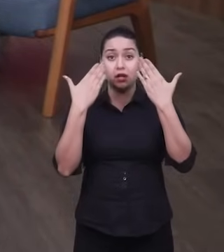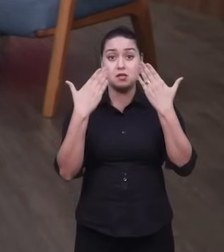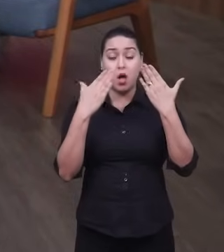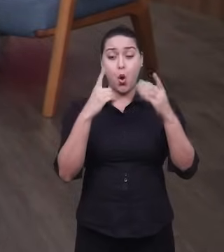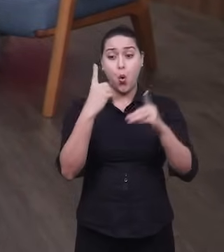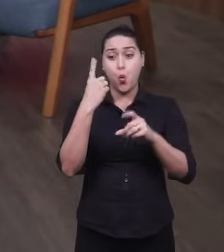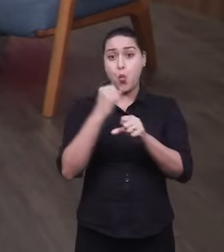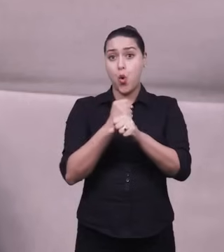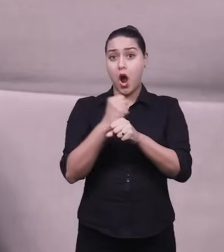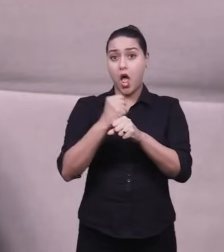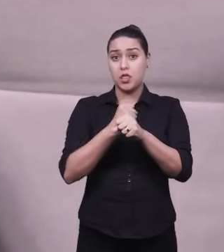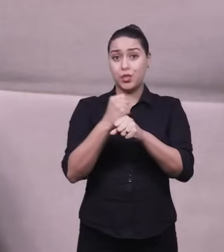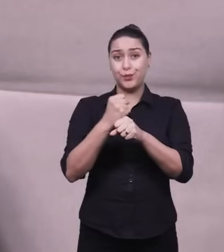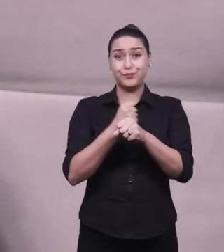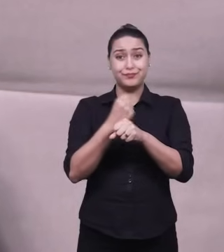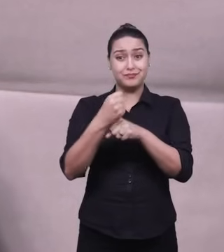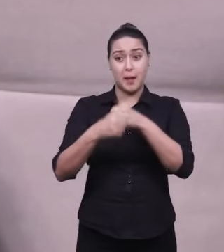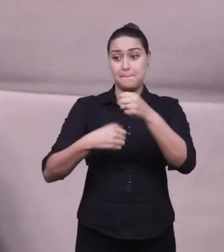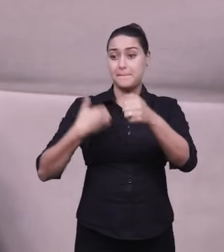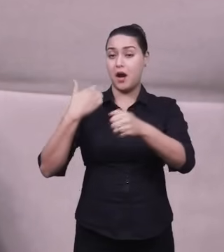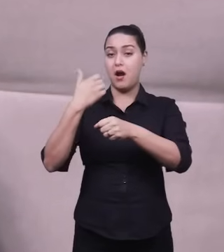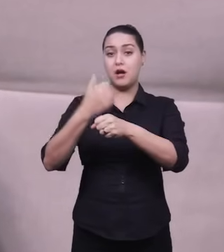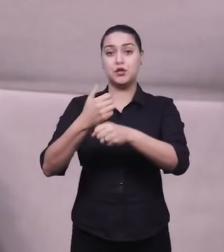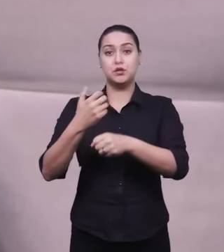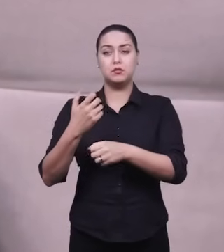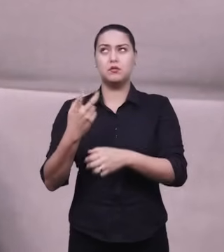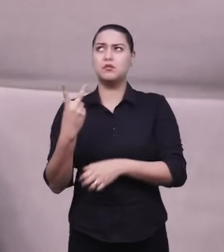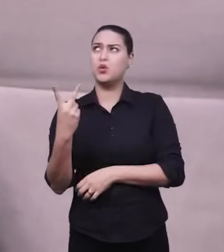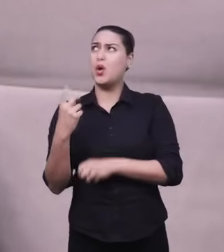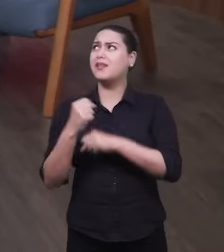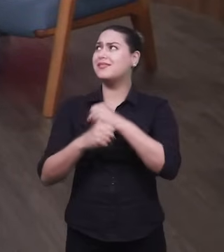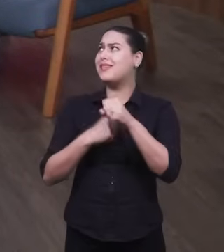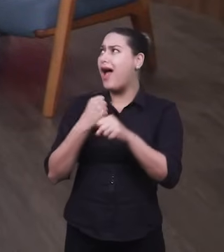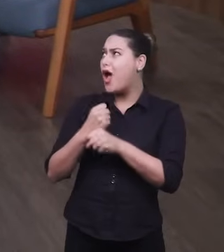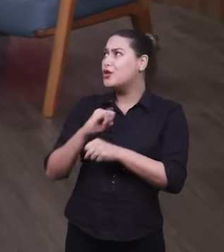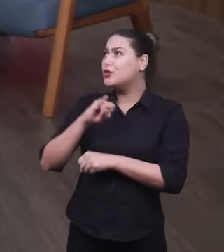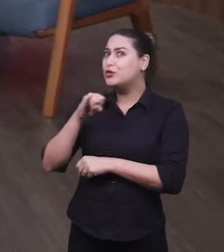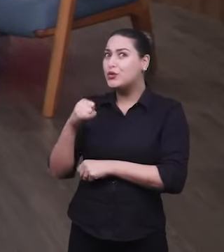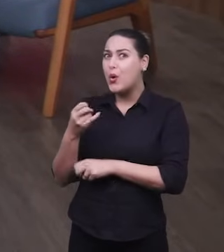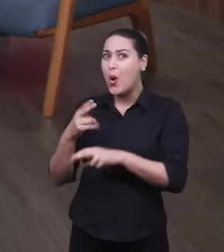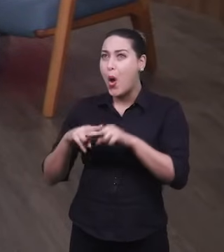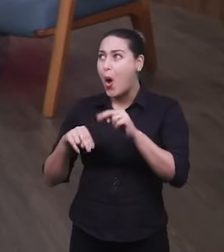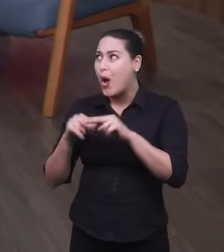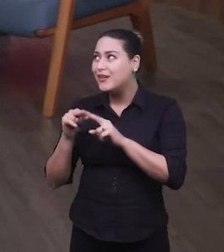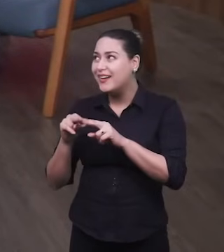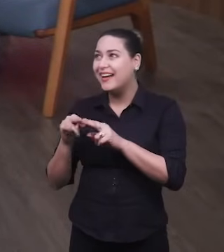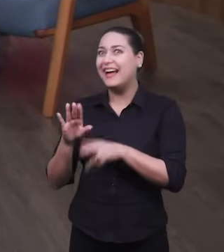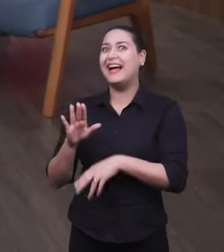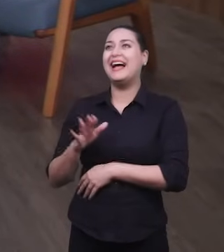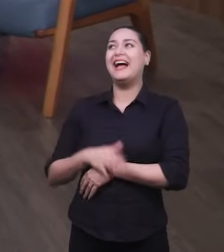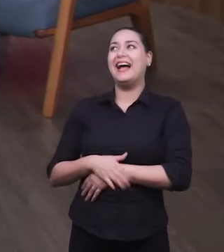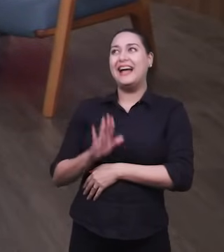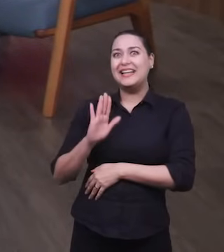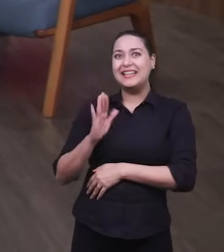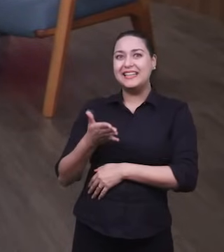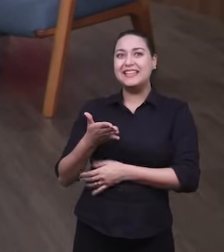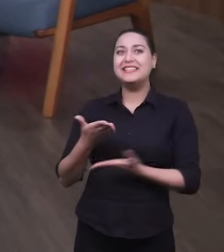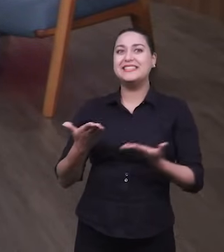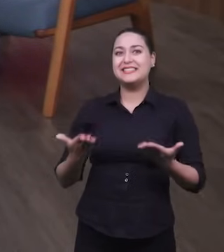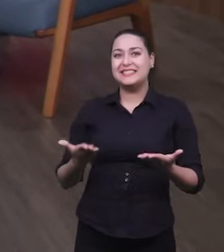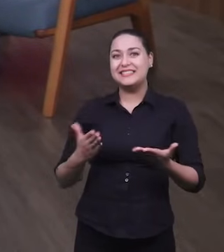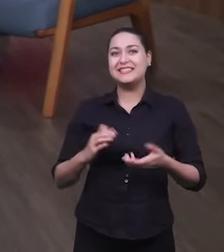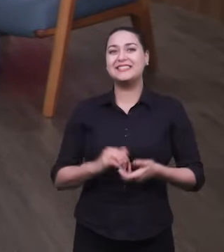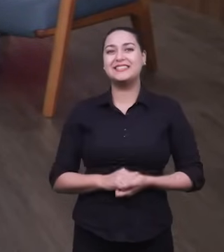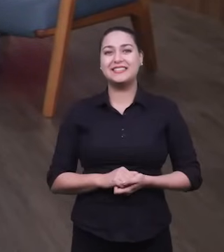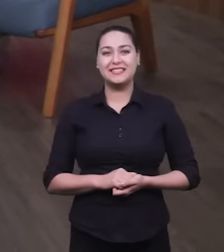ano, estamos abordando o livro de Cantares. 2 anos em junho. 2 anos em junho. Então, isso que